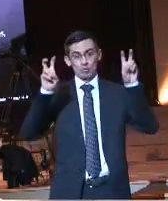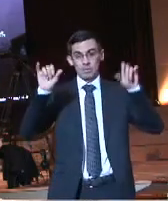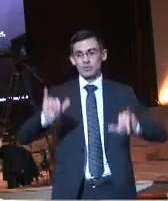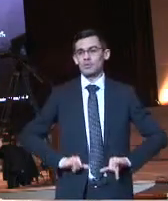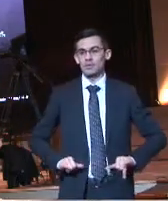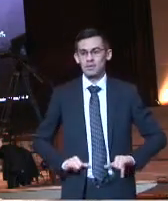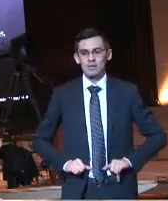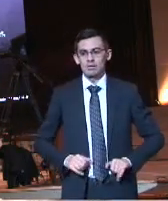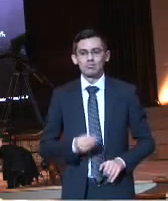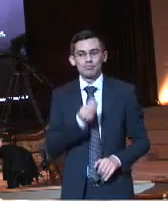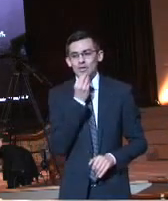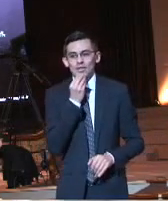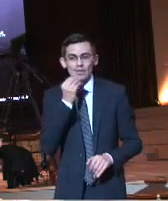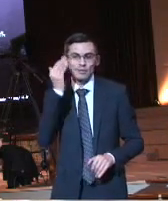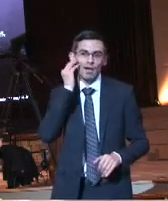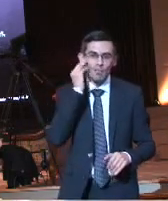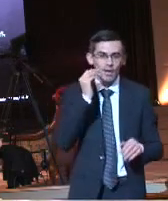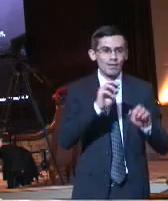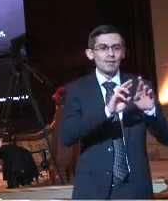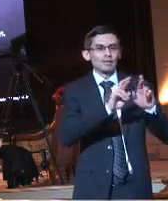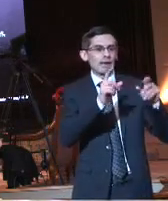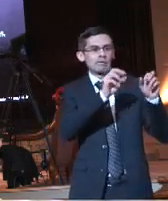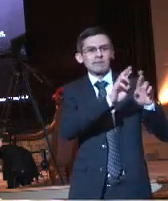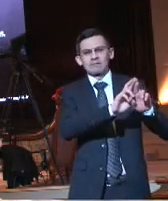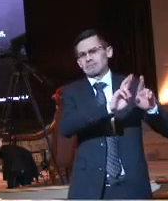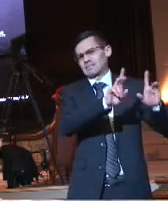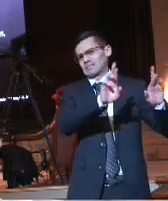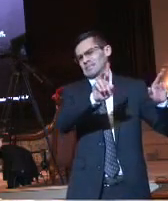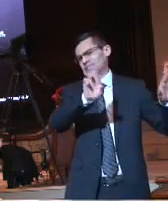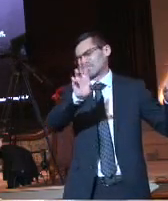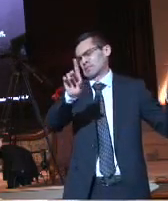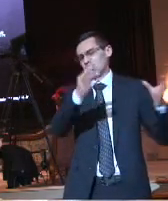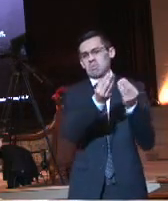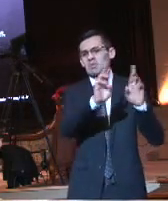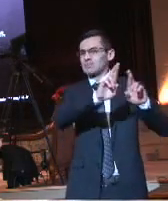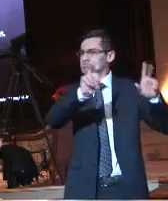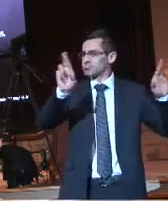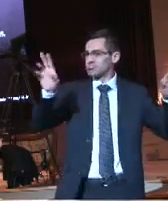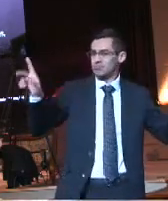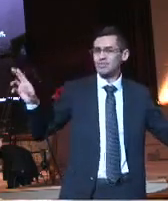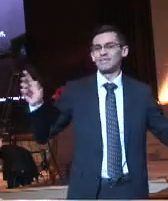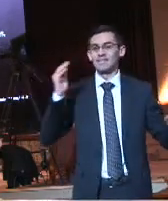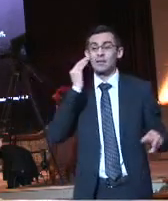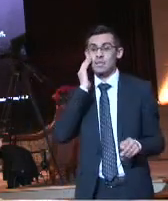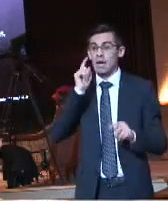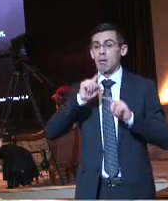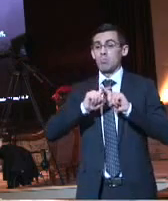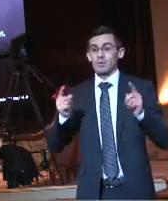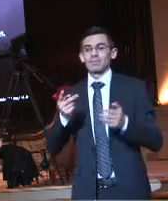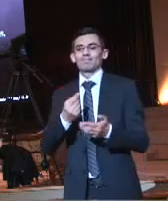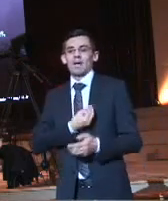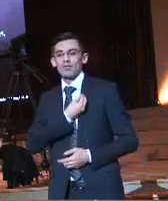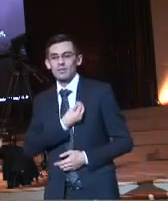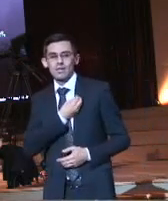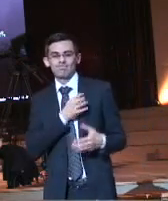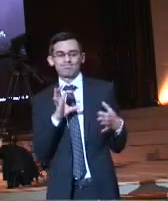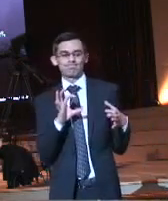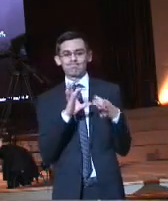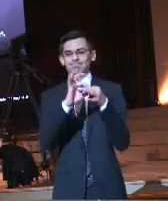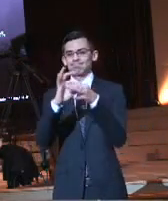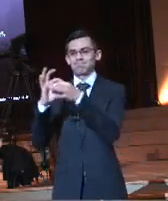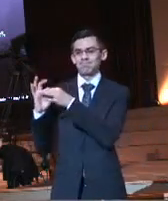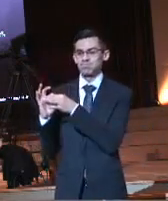só saber o valor de x, tem o y, tem o z, tem o sei lá mais o que, não é? E a vida é essa composição